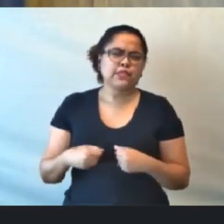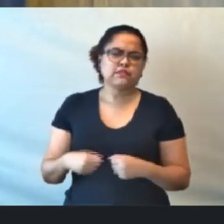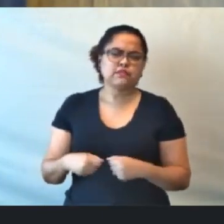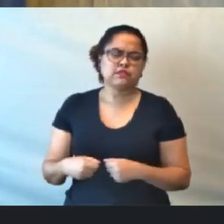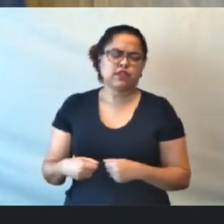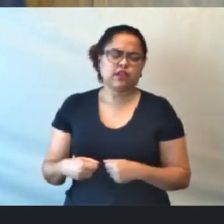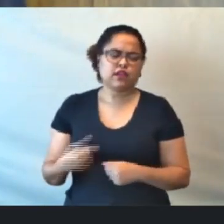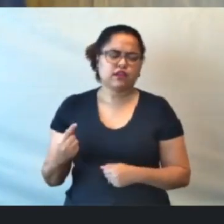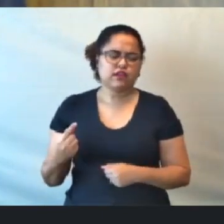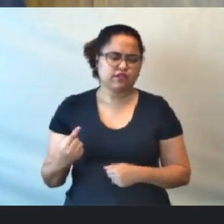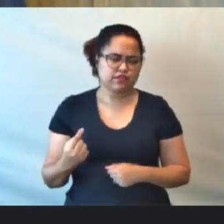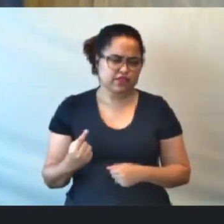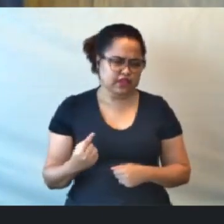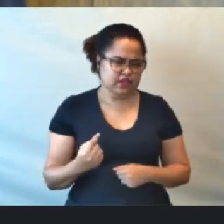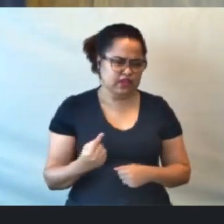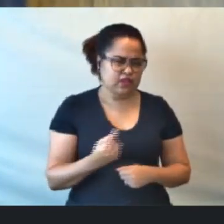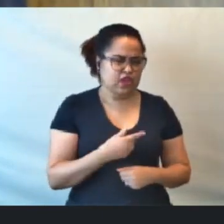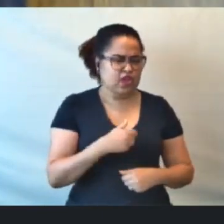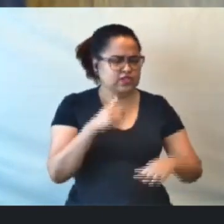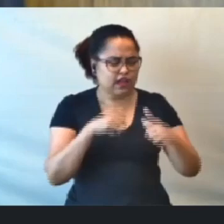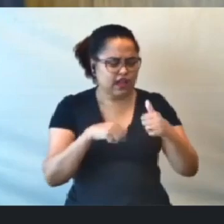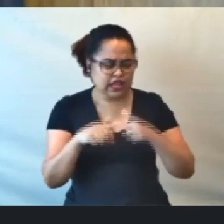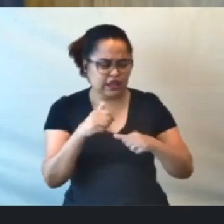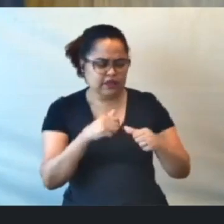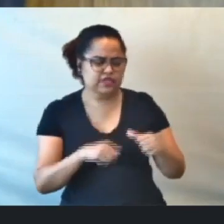analisarmos a série de dados